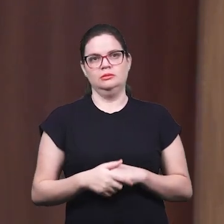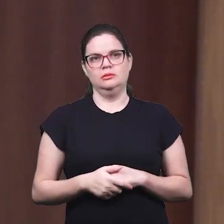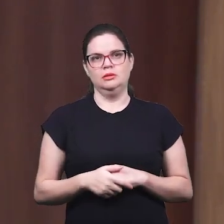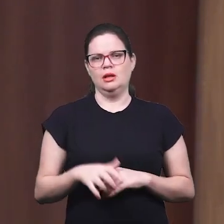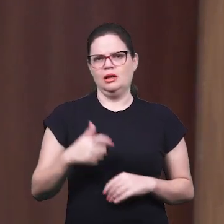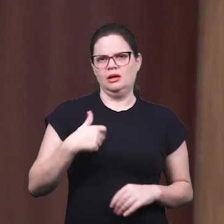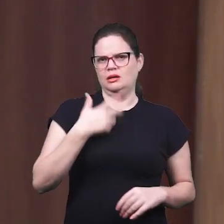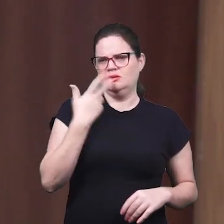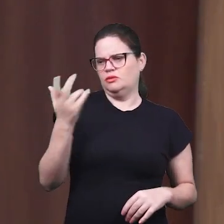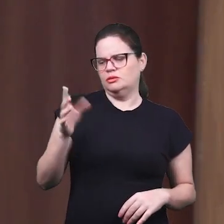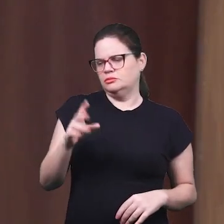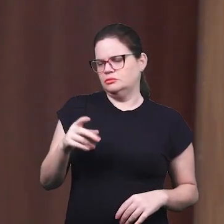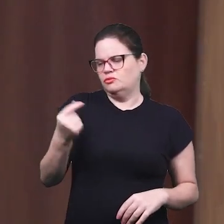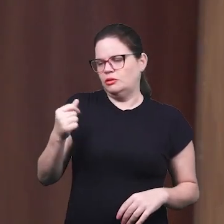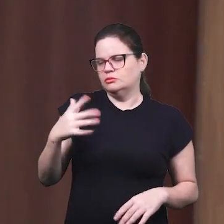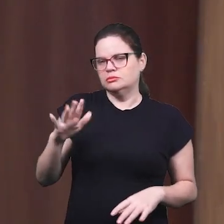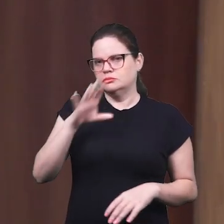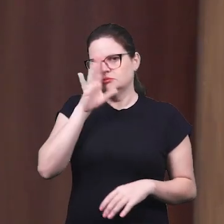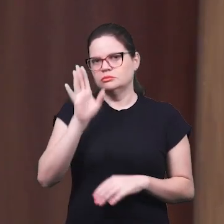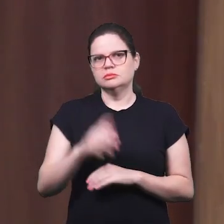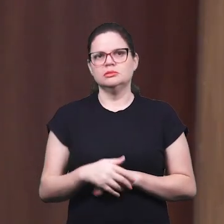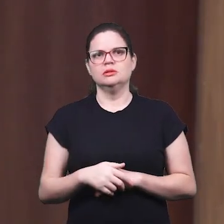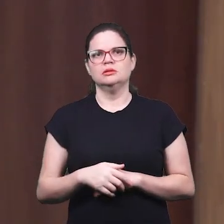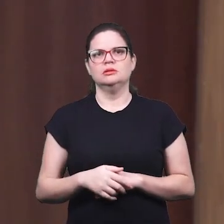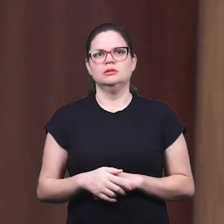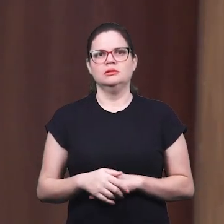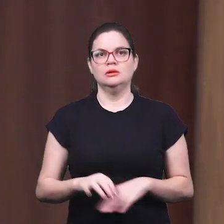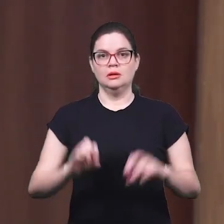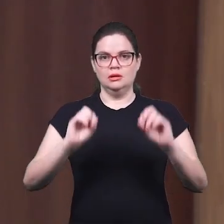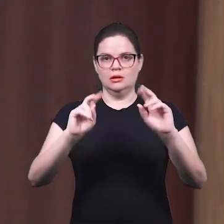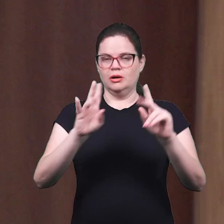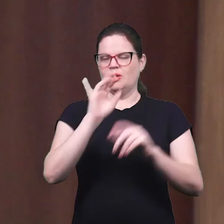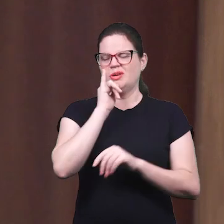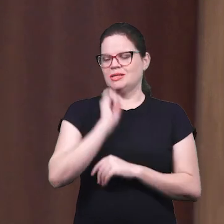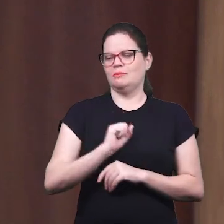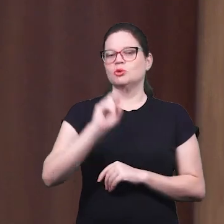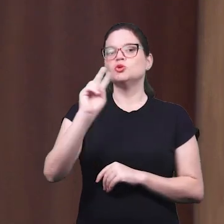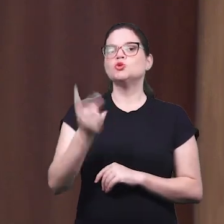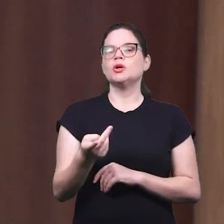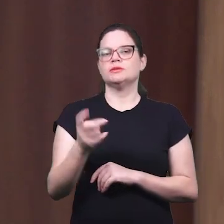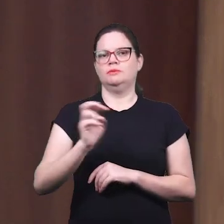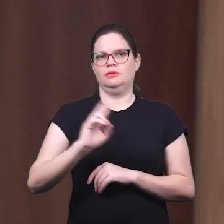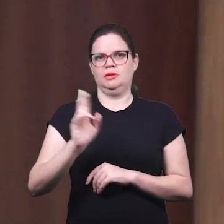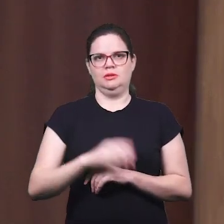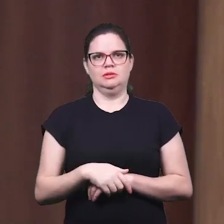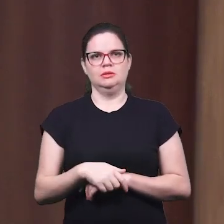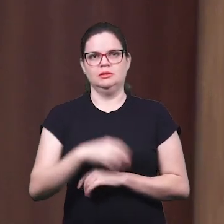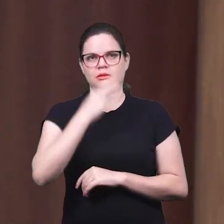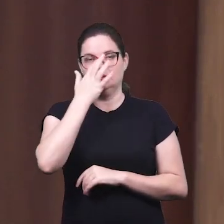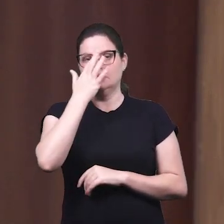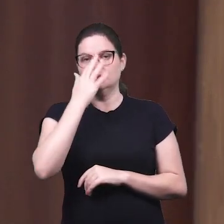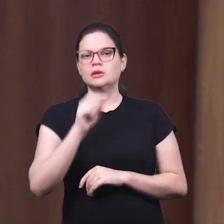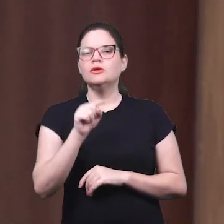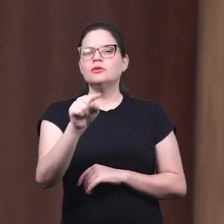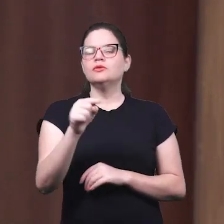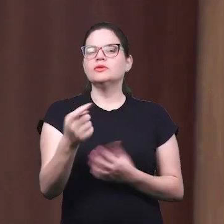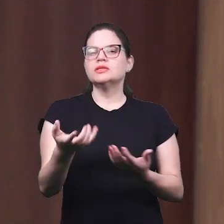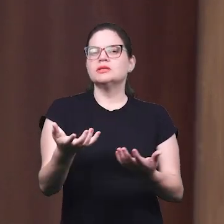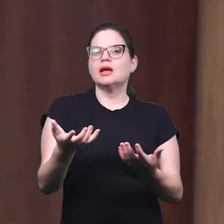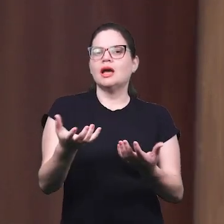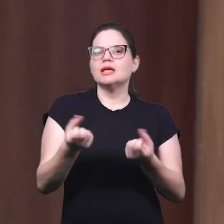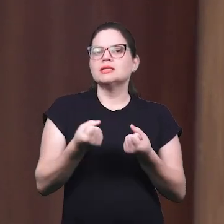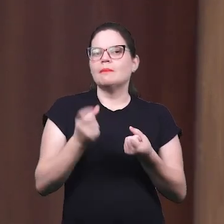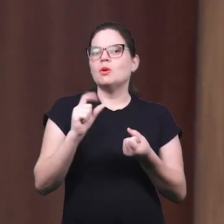digo: custa X, não me lembro. Mas digamos hoje R$2.000, uma hipótese. Ele falou assim: quanto é que você ganha